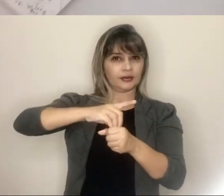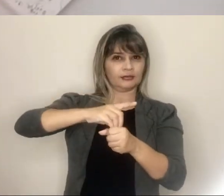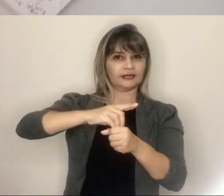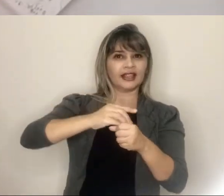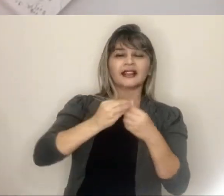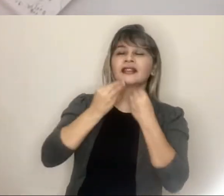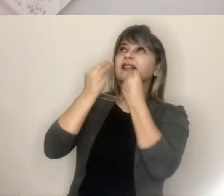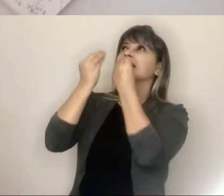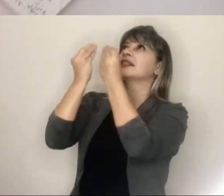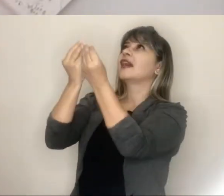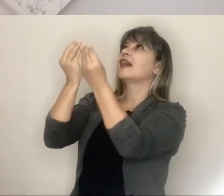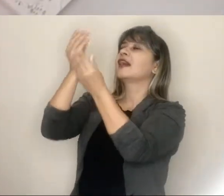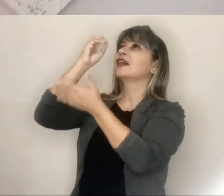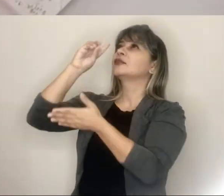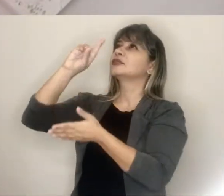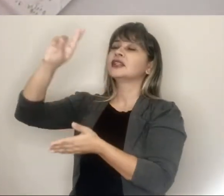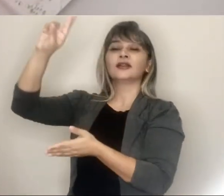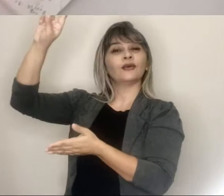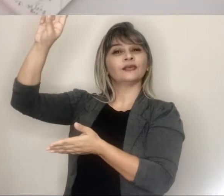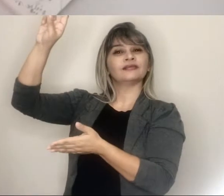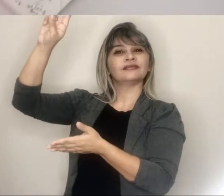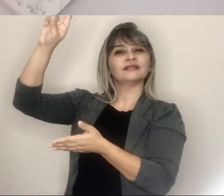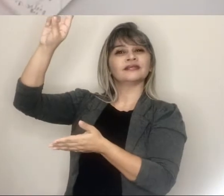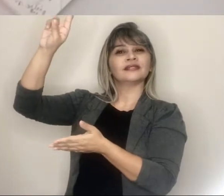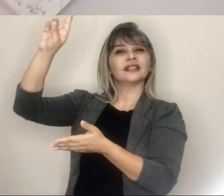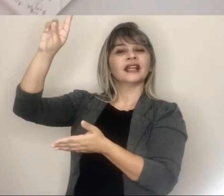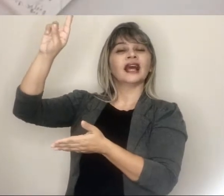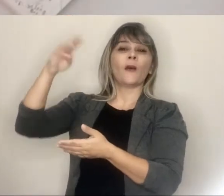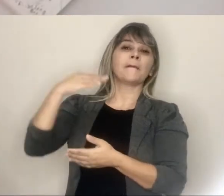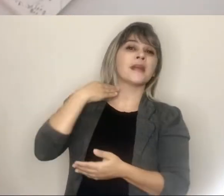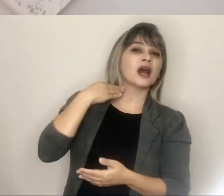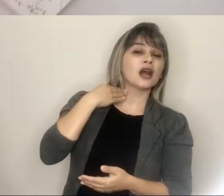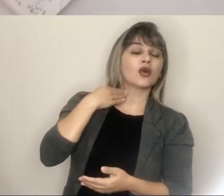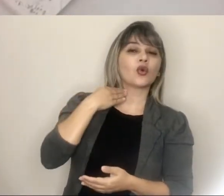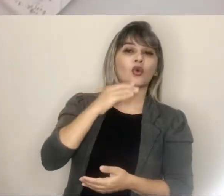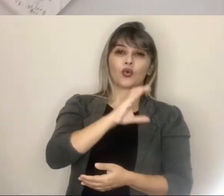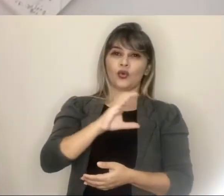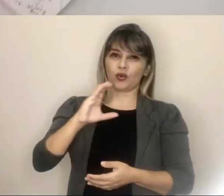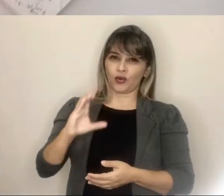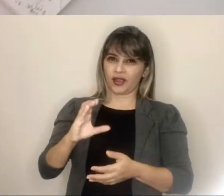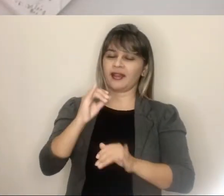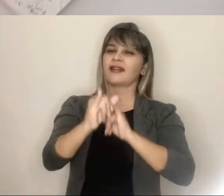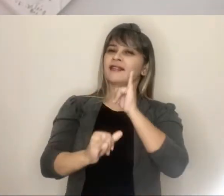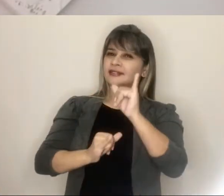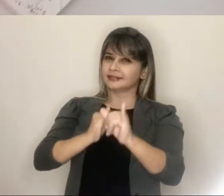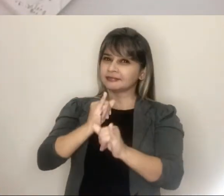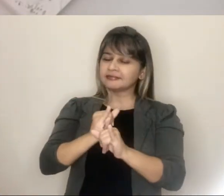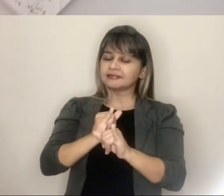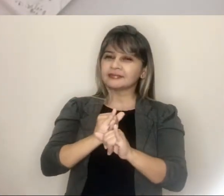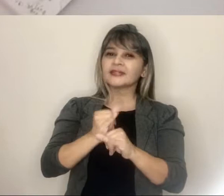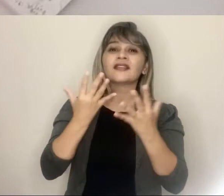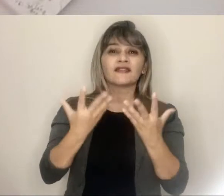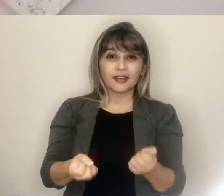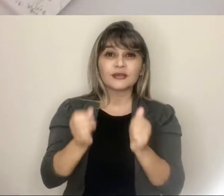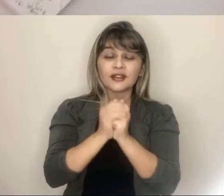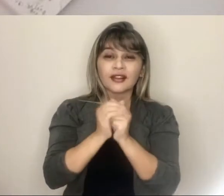oferta, entregando a sua oferta, revolvendo o seu dízimo ao Senhor. As contas da igreja vão estar aparecendo aqui na